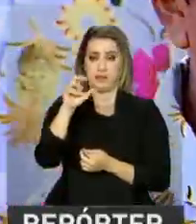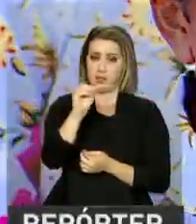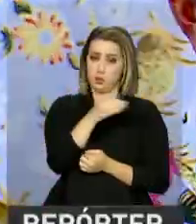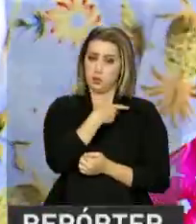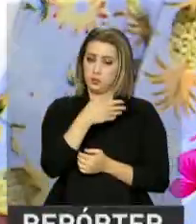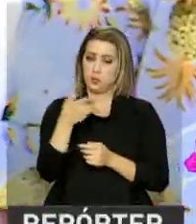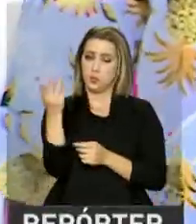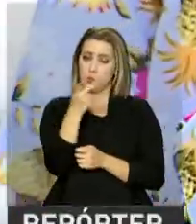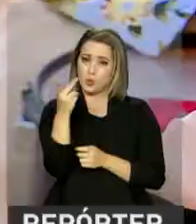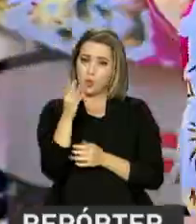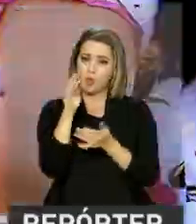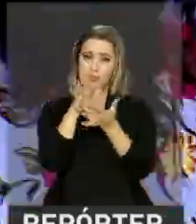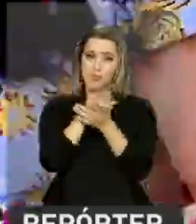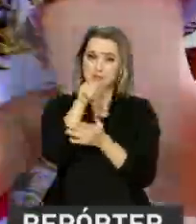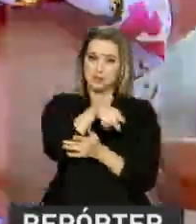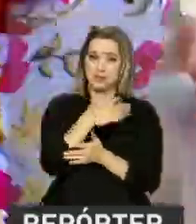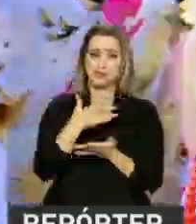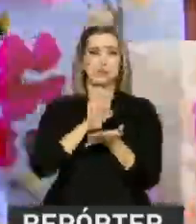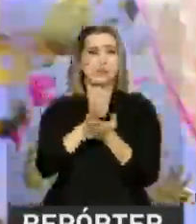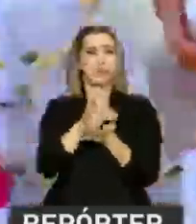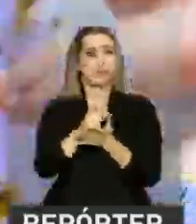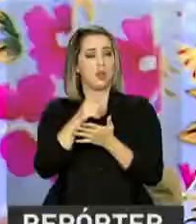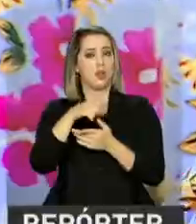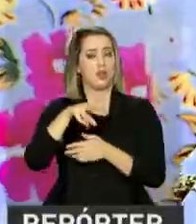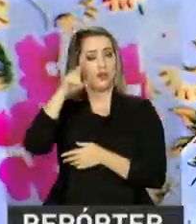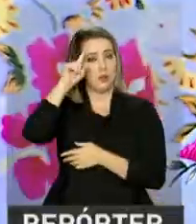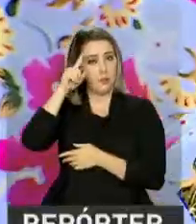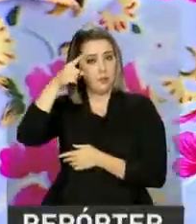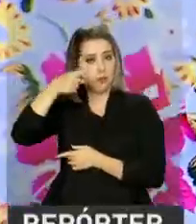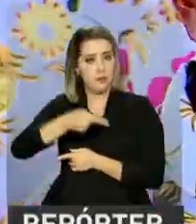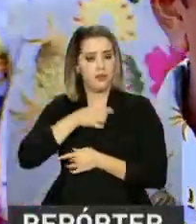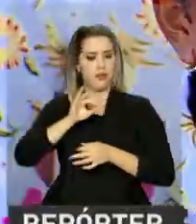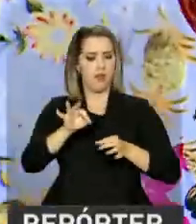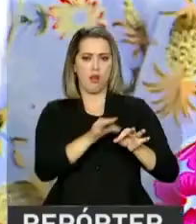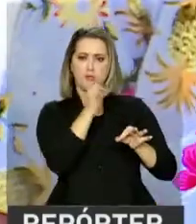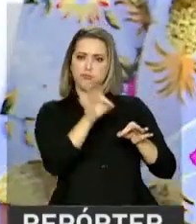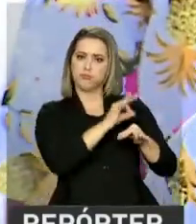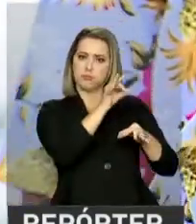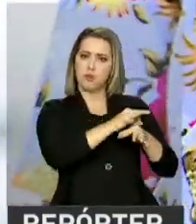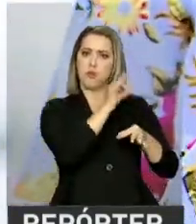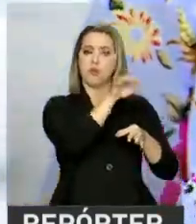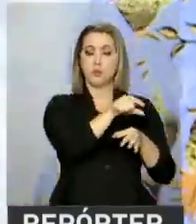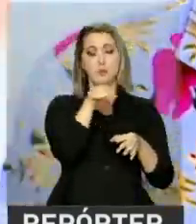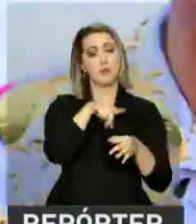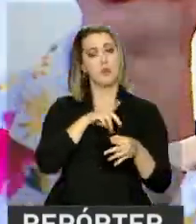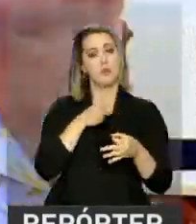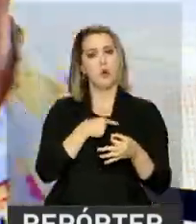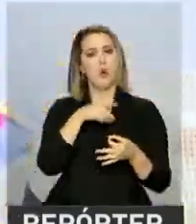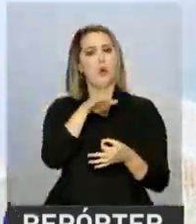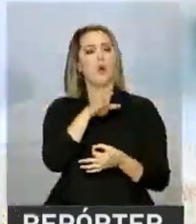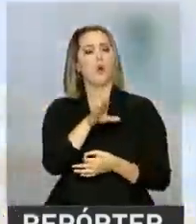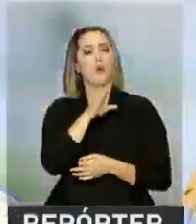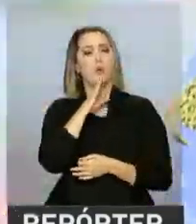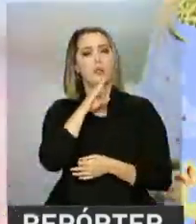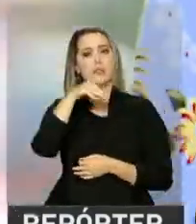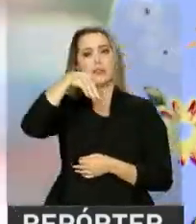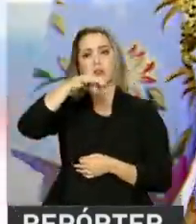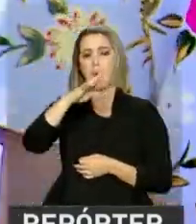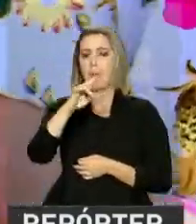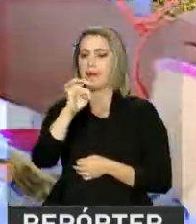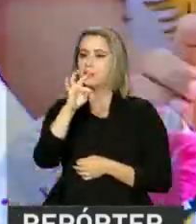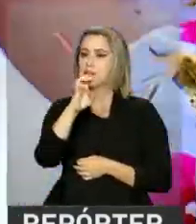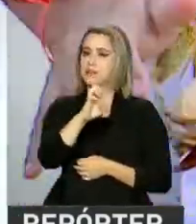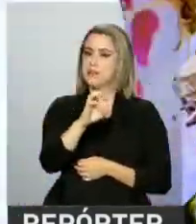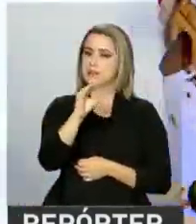Ele, mestre do grupo. Ela, a figurinista. Mestre Cício, como é conhecido na cidade do Sertão, é um dos